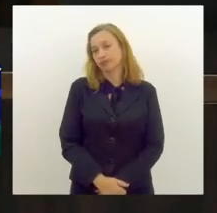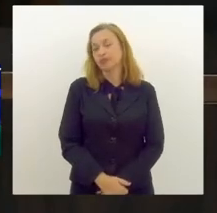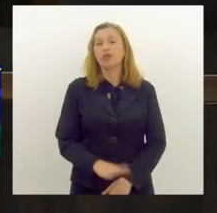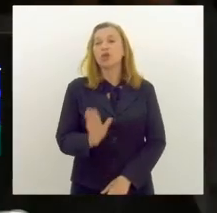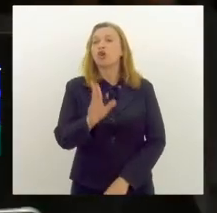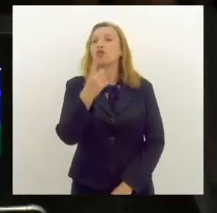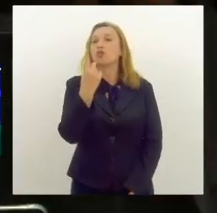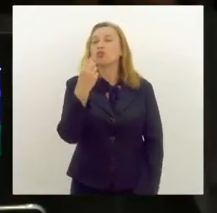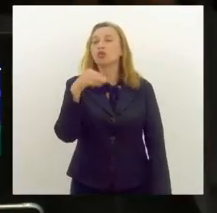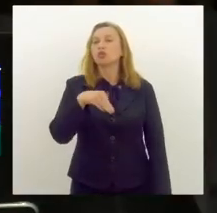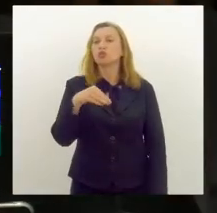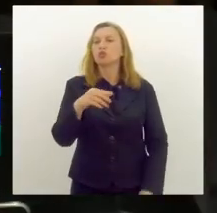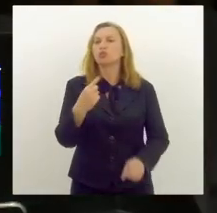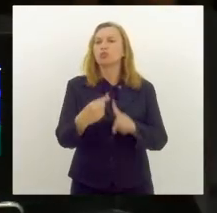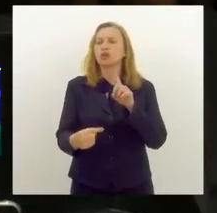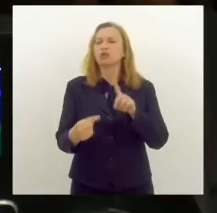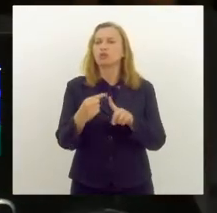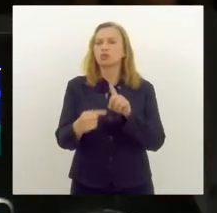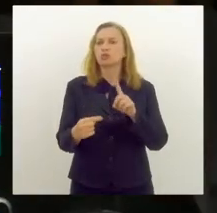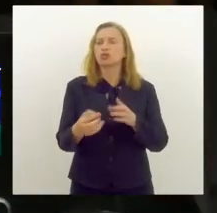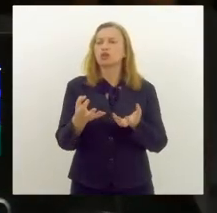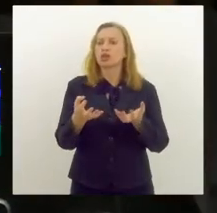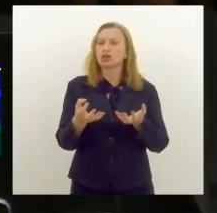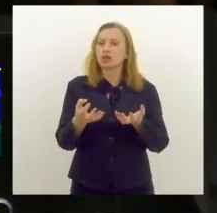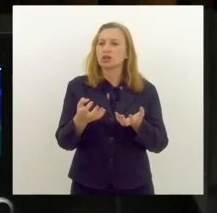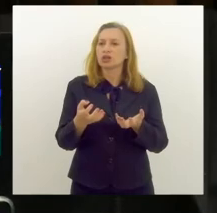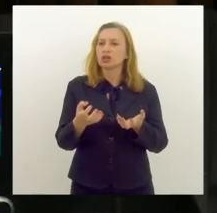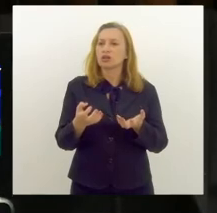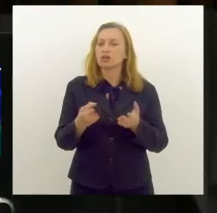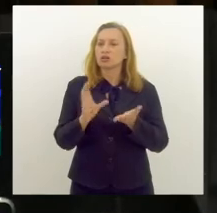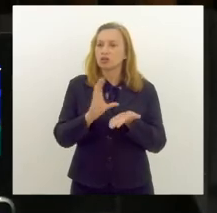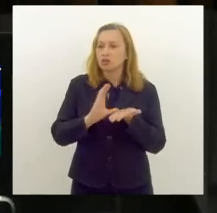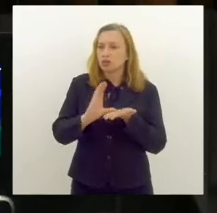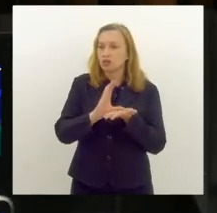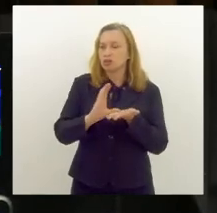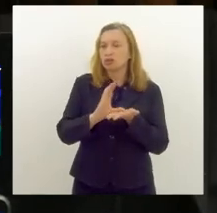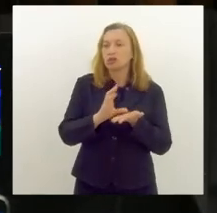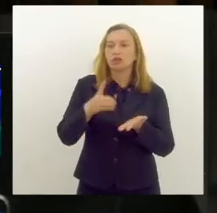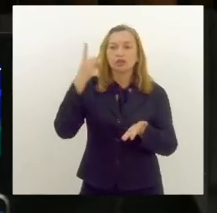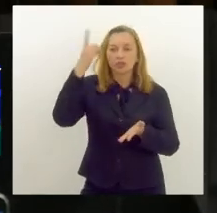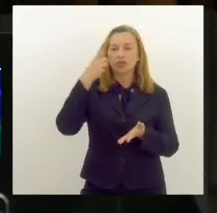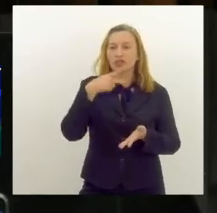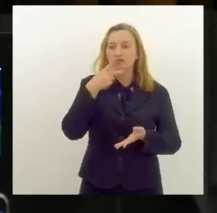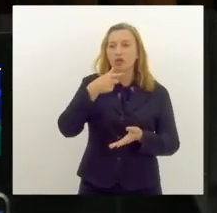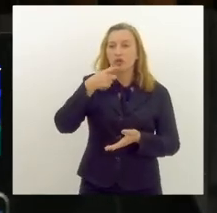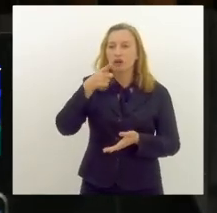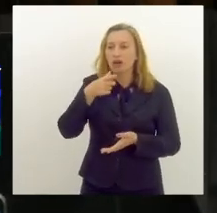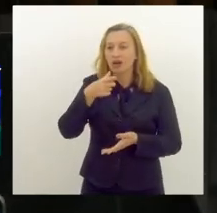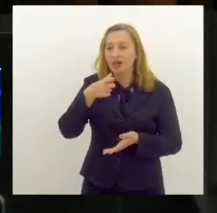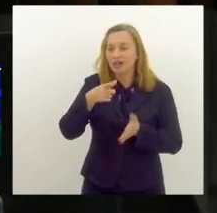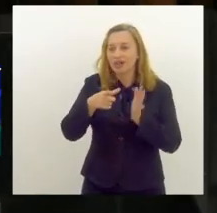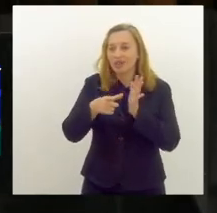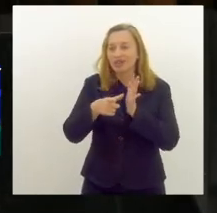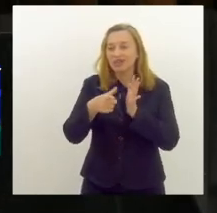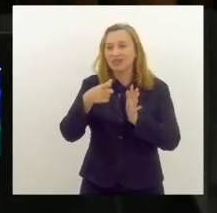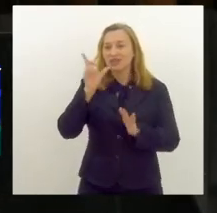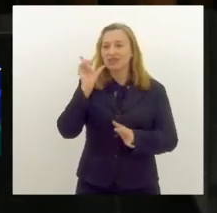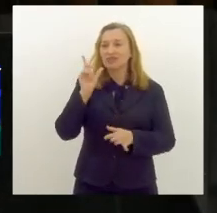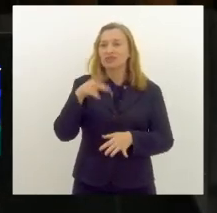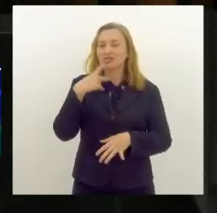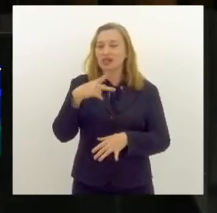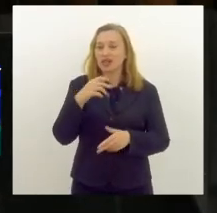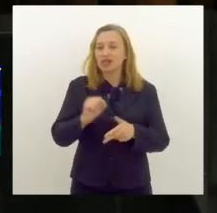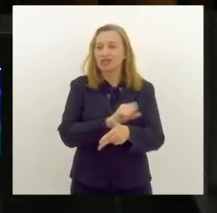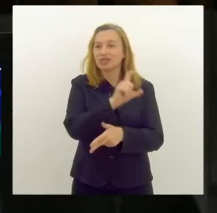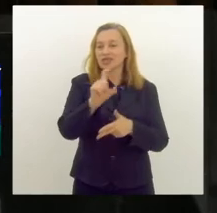menos de um minuto. Eu queria dar um conselho aqui para a deputada que me antecedeu. Já que gosta de tanto falar do